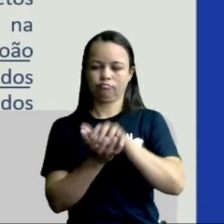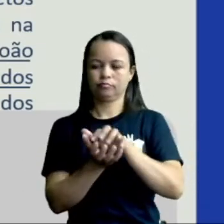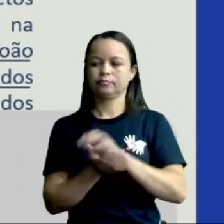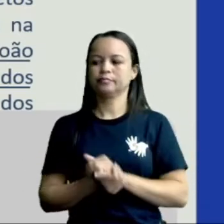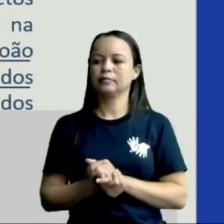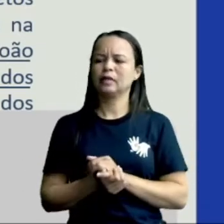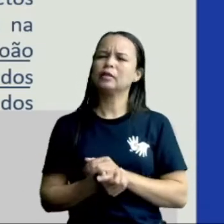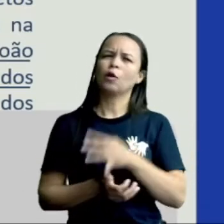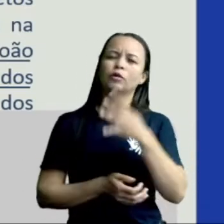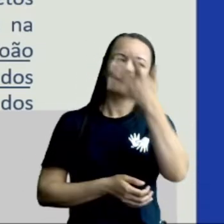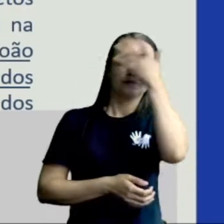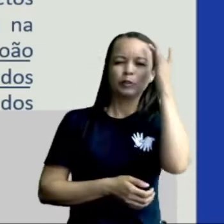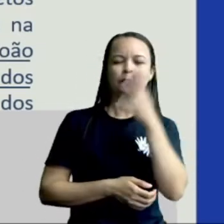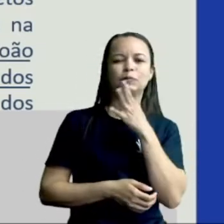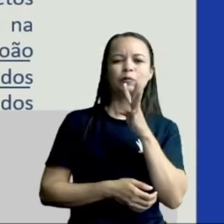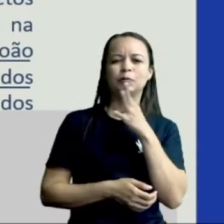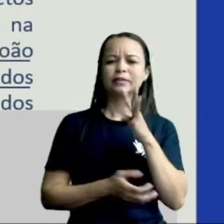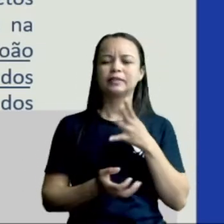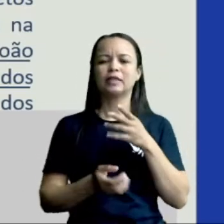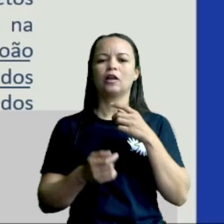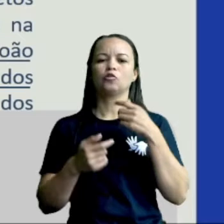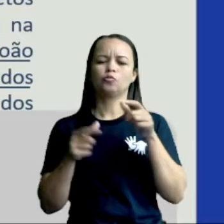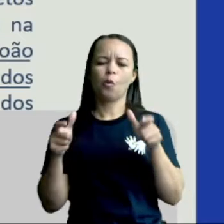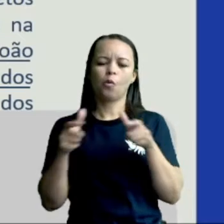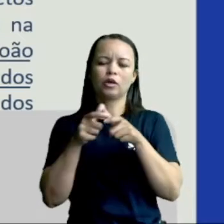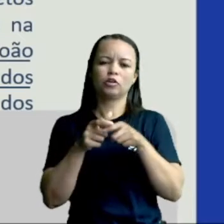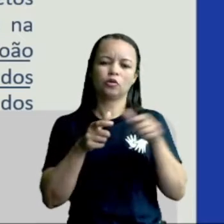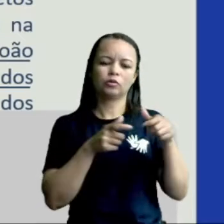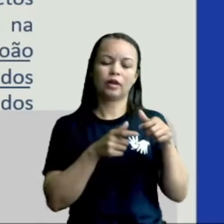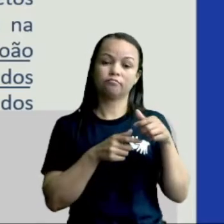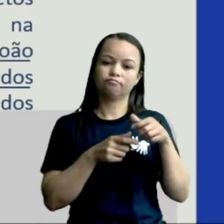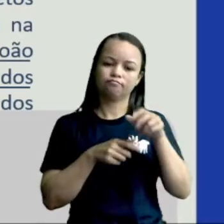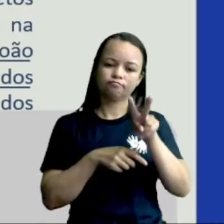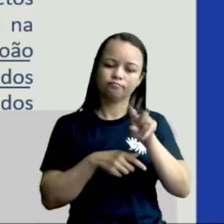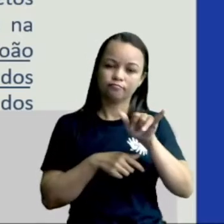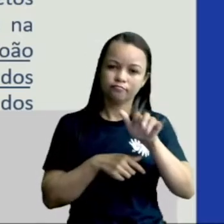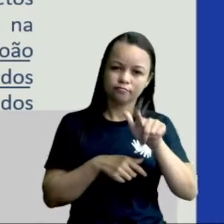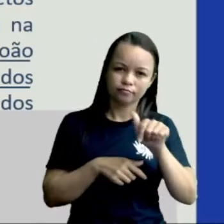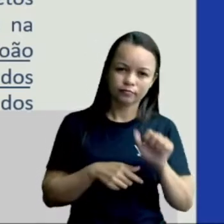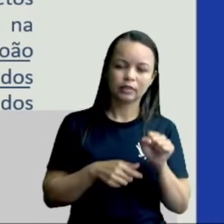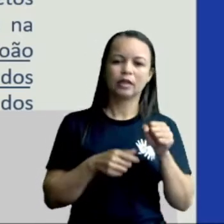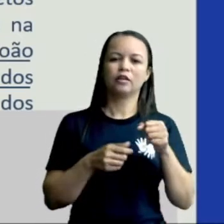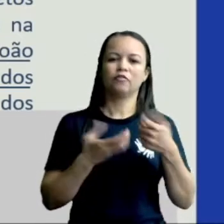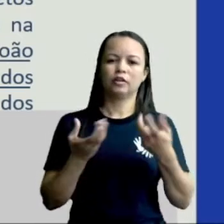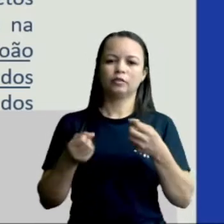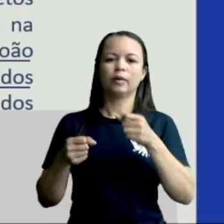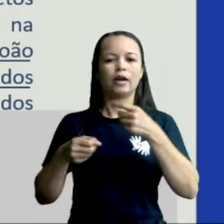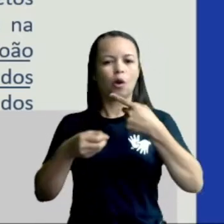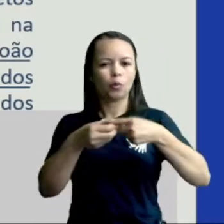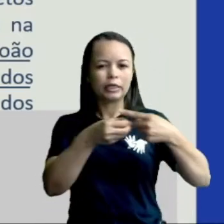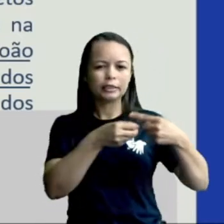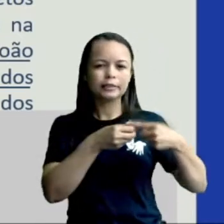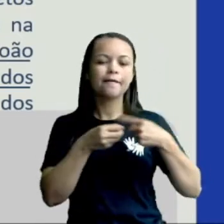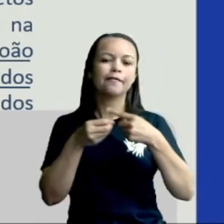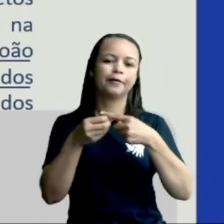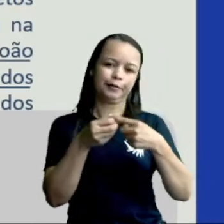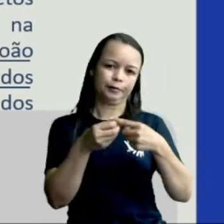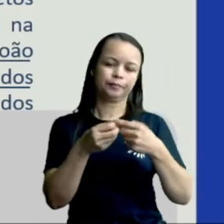Aos pouquinhos é que eles foram construindo vilas e foram adentrando para o interior, tá?